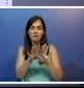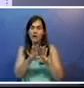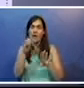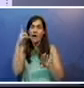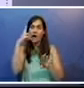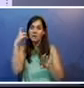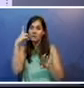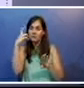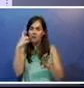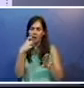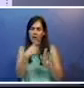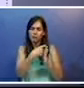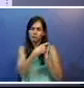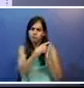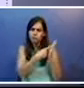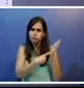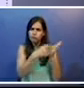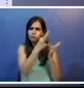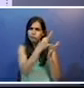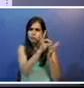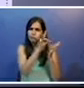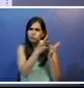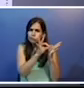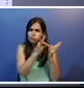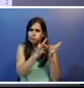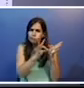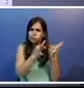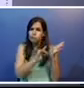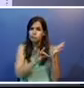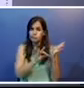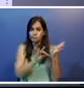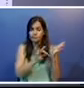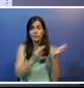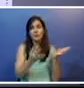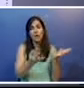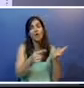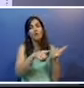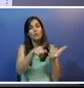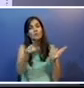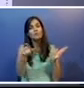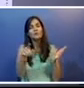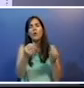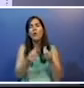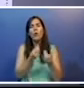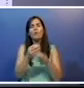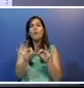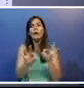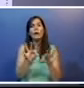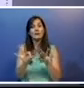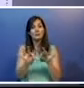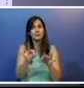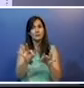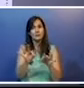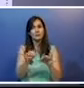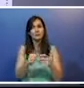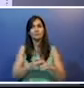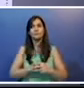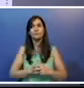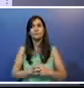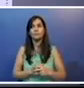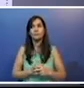vão pôr nesse texto, nessa construção. Então, planejamento do texto. Reflita e